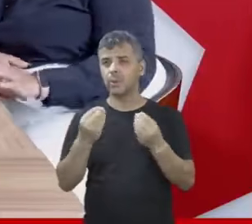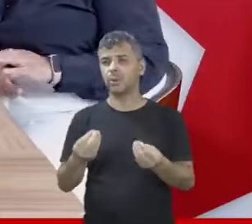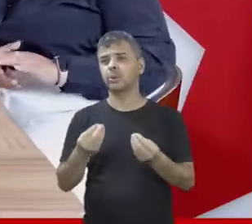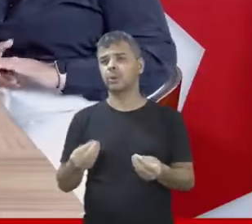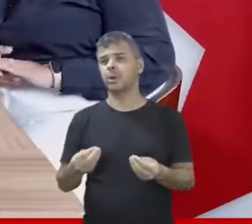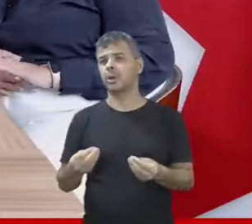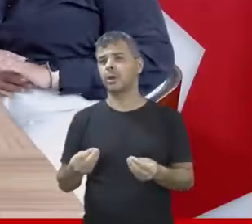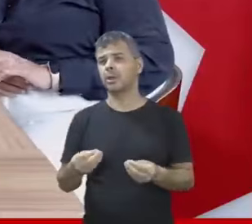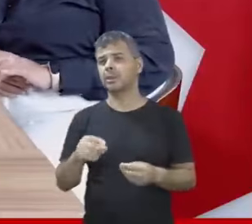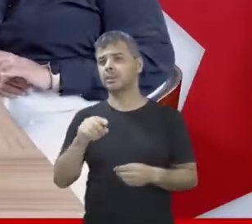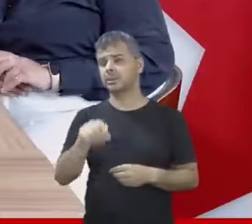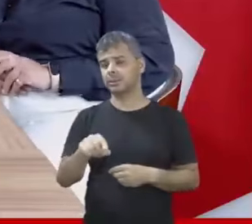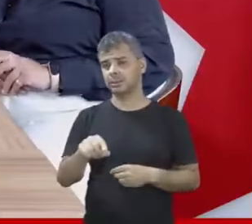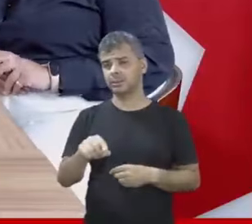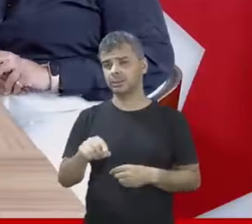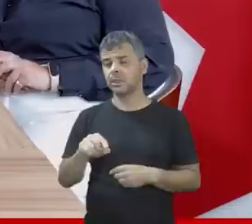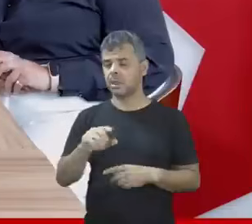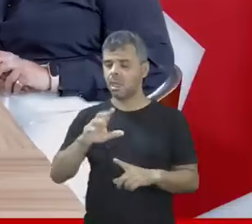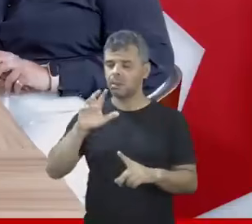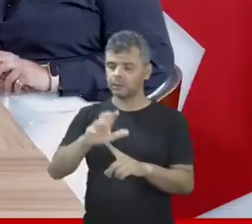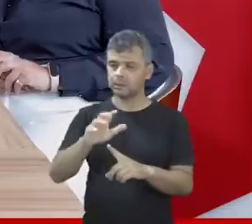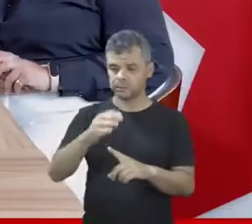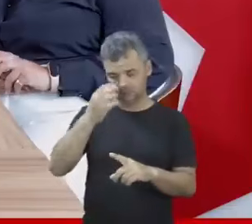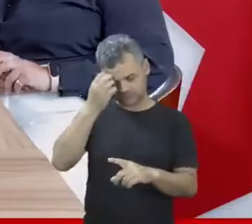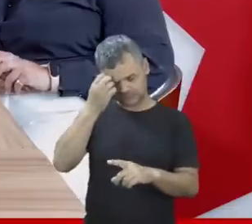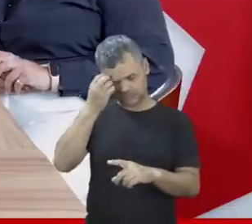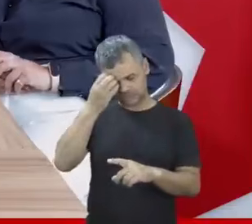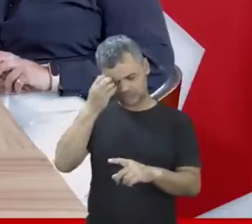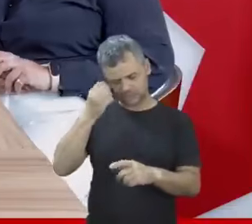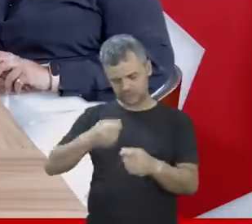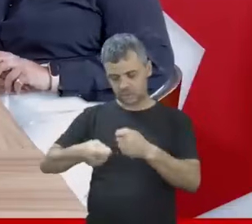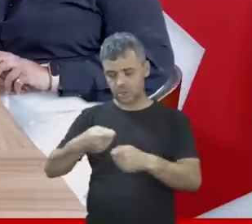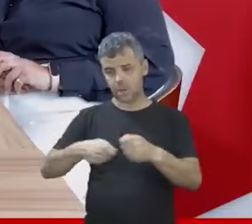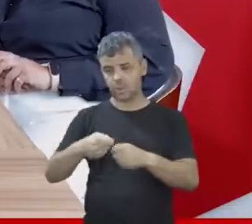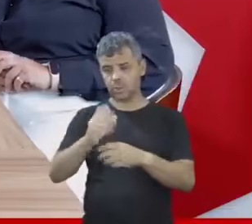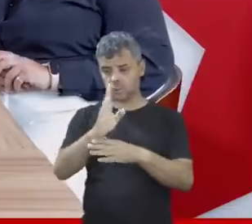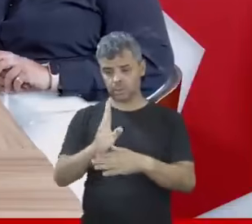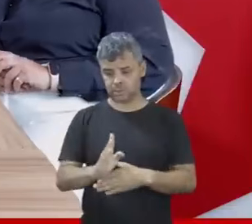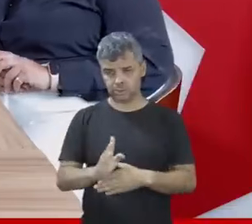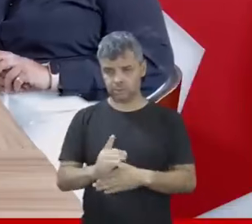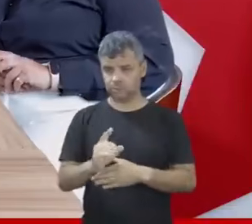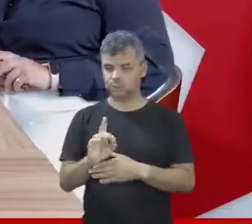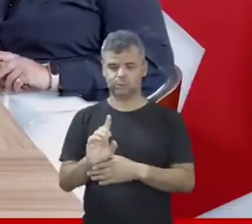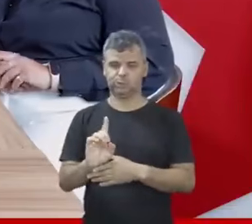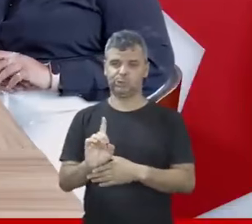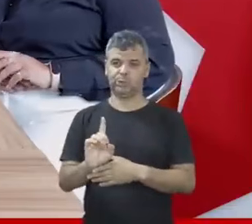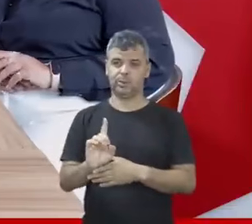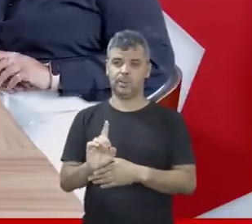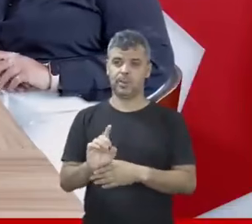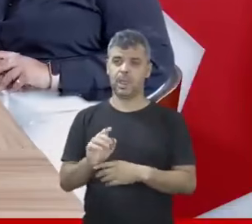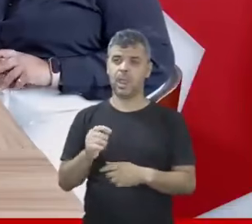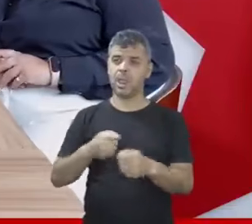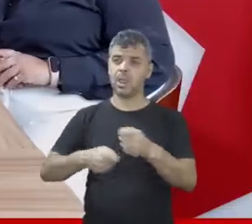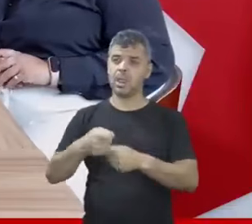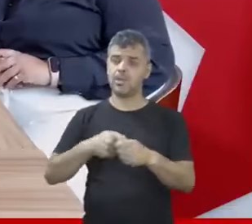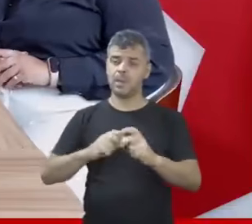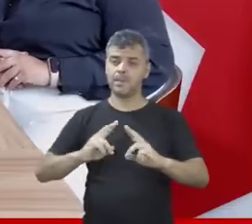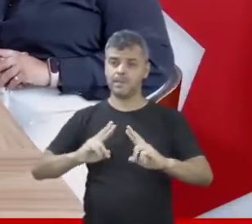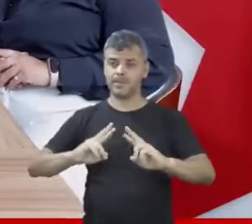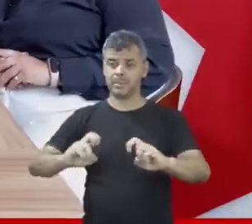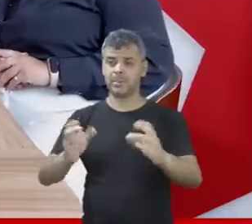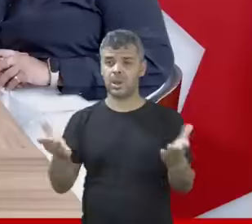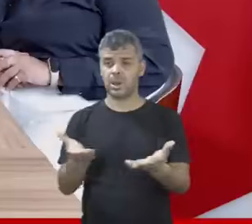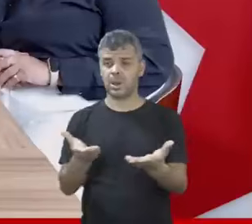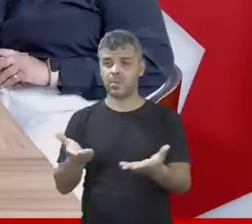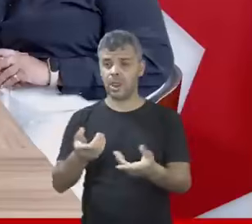como ela, né, vem impactar, né, a economia não só no Brasil, porque a economia do Brasil a gente percebe agora